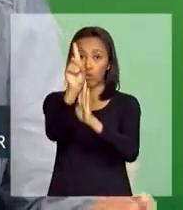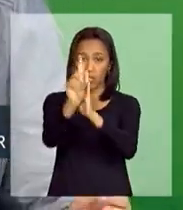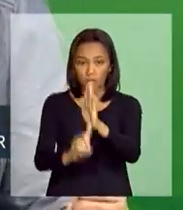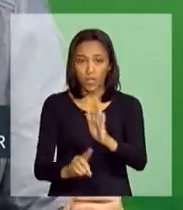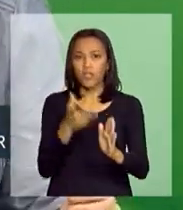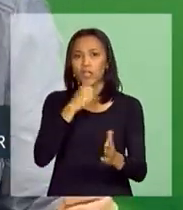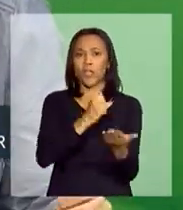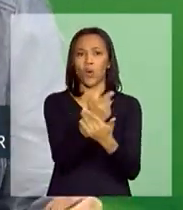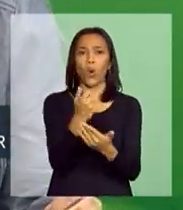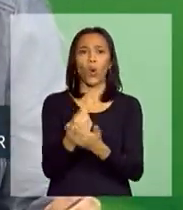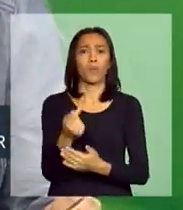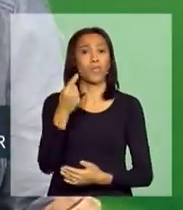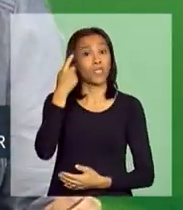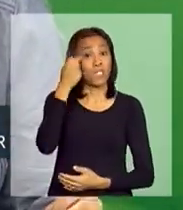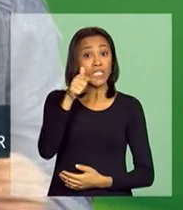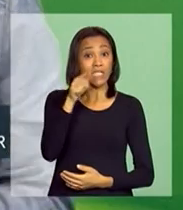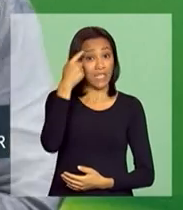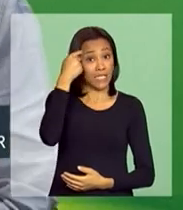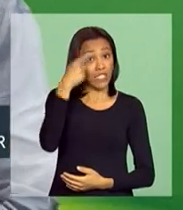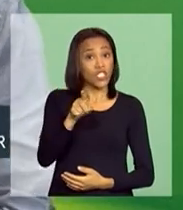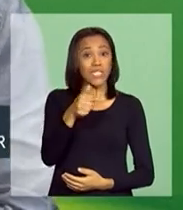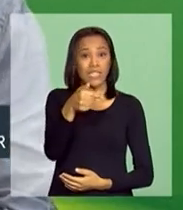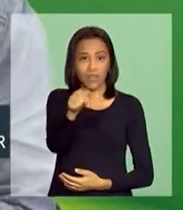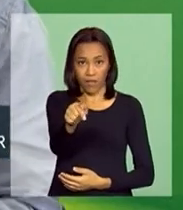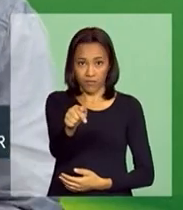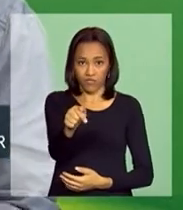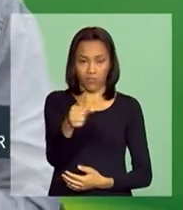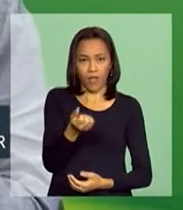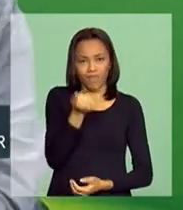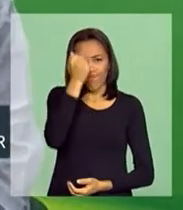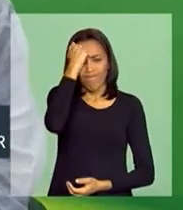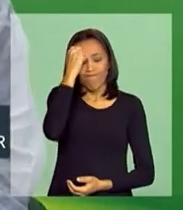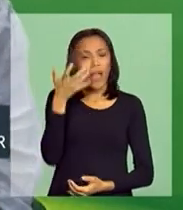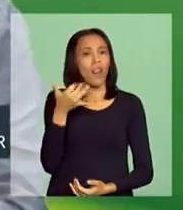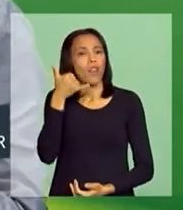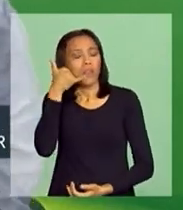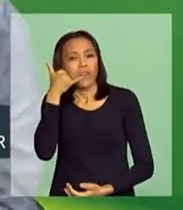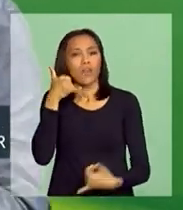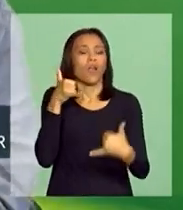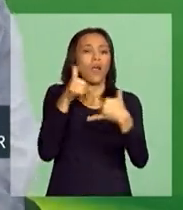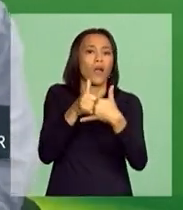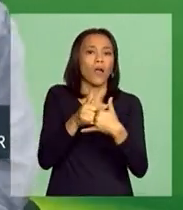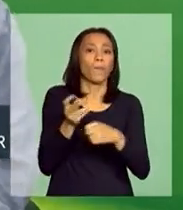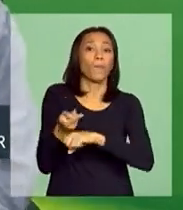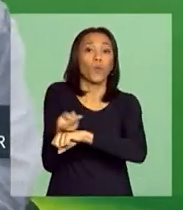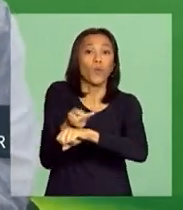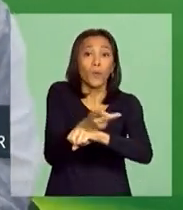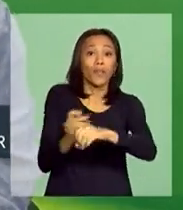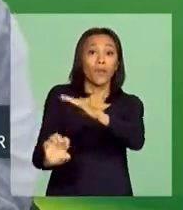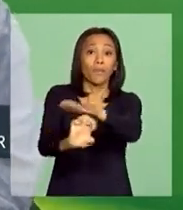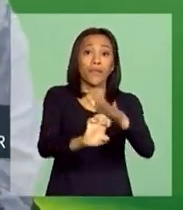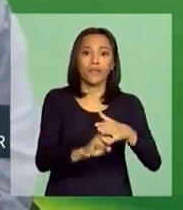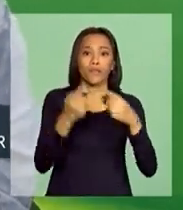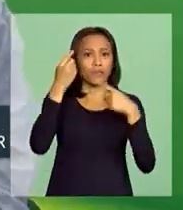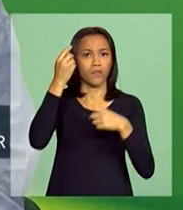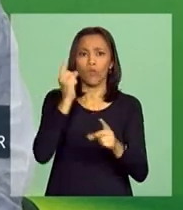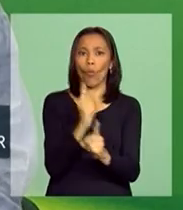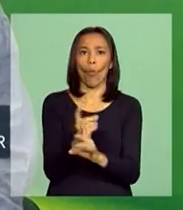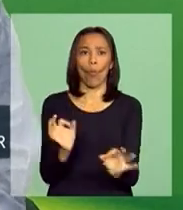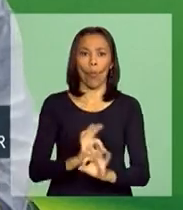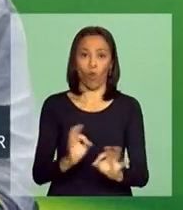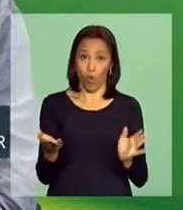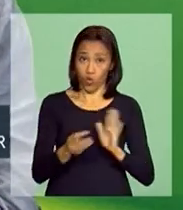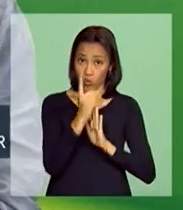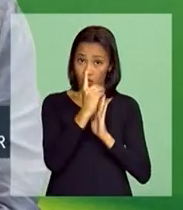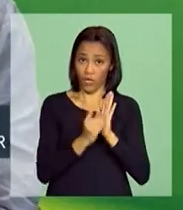de sete dias para o arrependimento aí ele começa a Telefonar a procurar com a empresa não encontra hoje o decreto